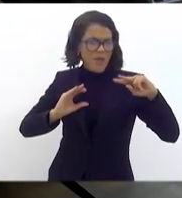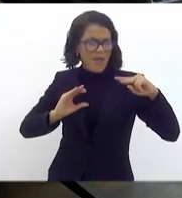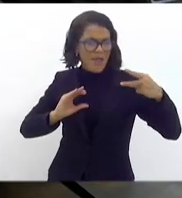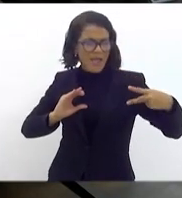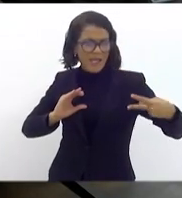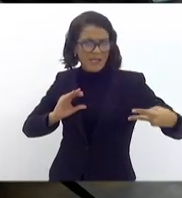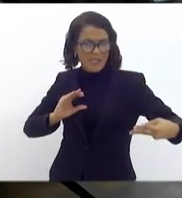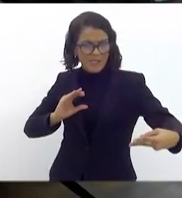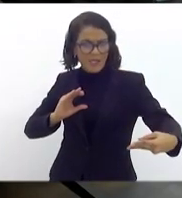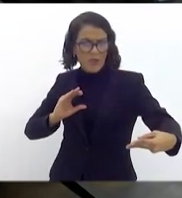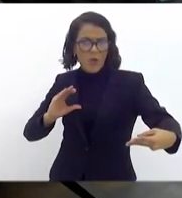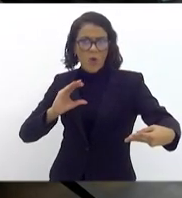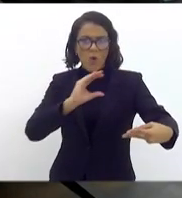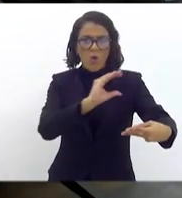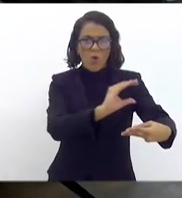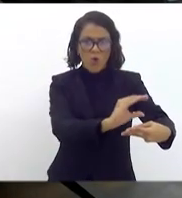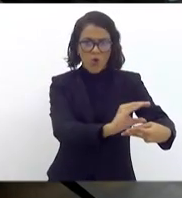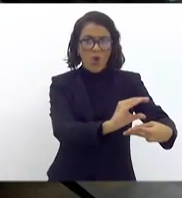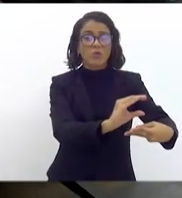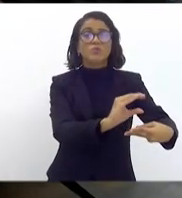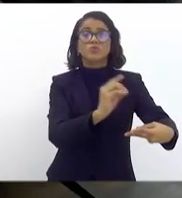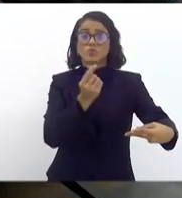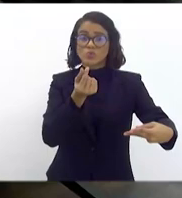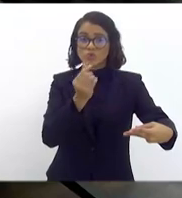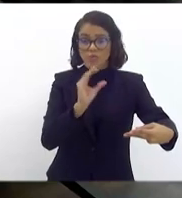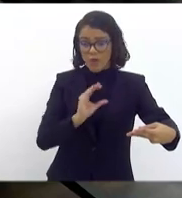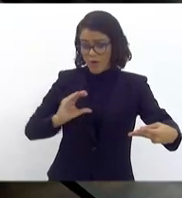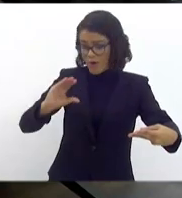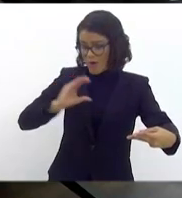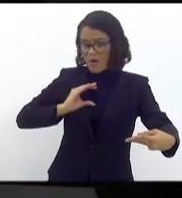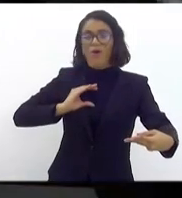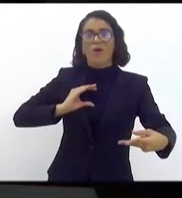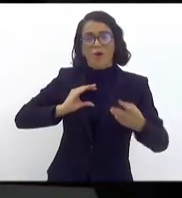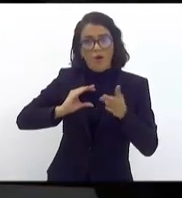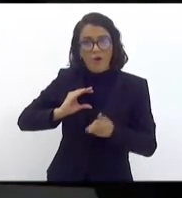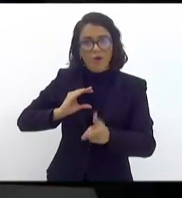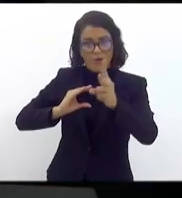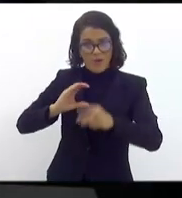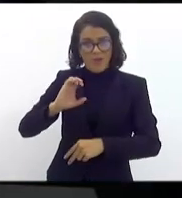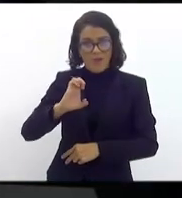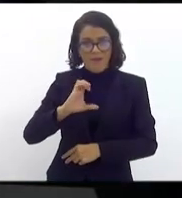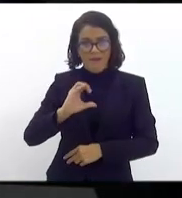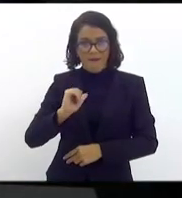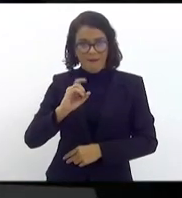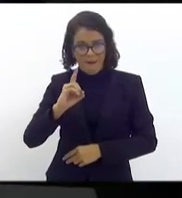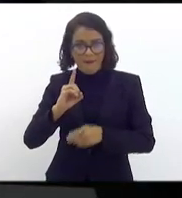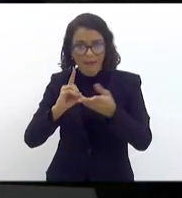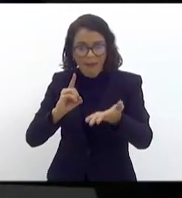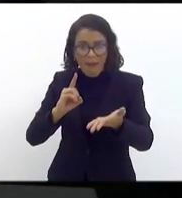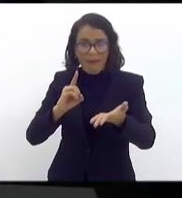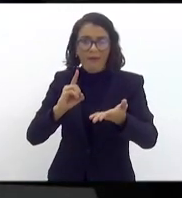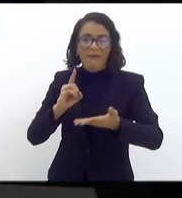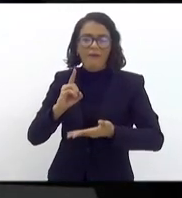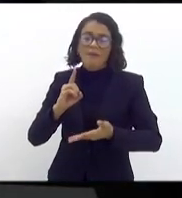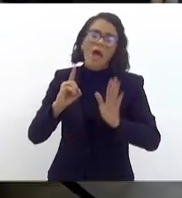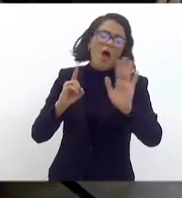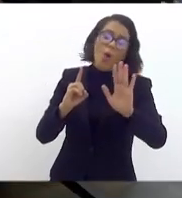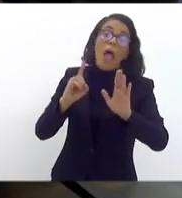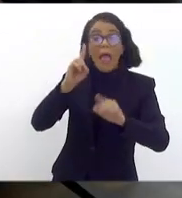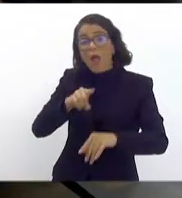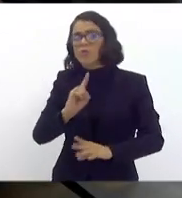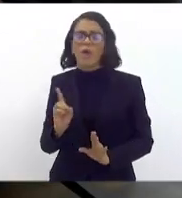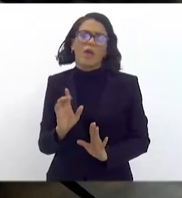receberem, esses valores ficam a crédito do ECAD, é isso que o senhor falou? Bem, o que pode acontecer nessa hipótese... Bem, não, é isso